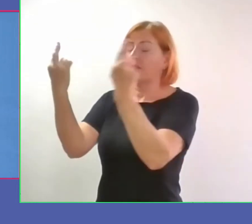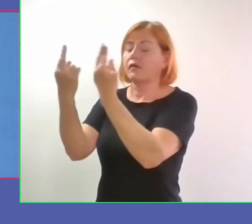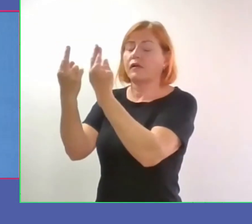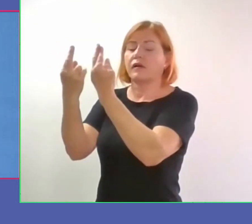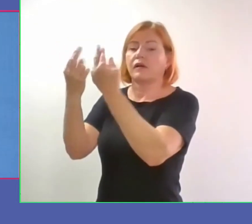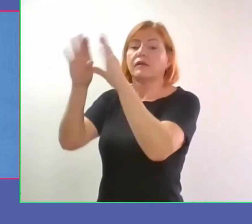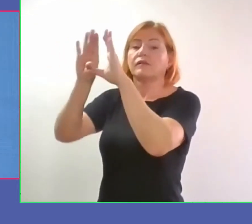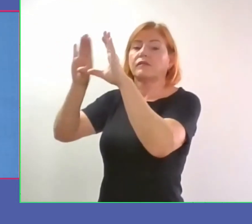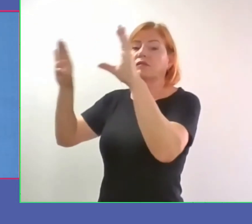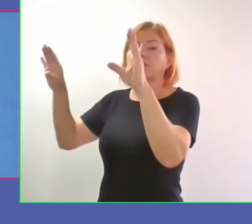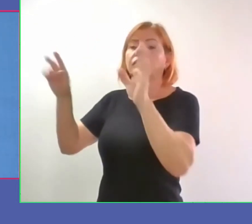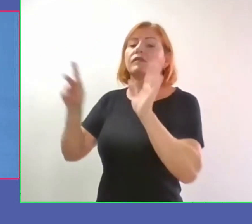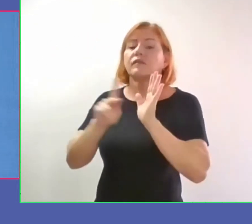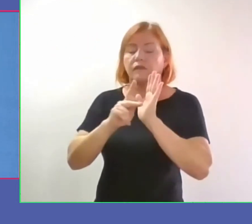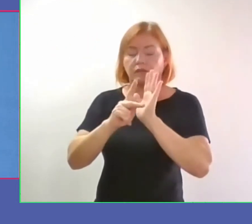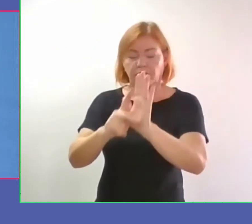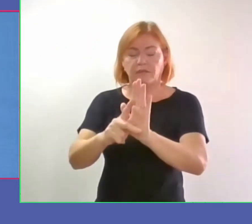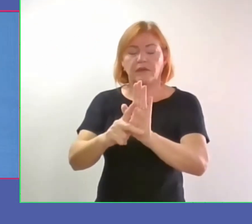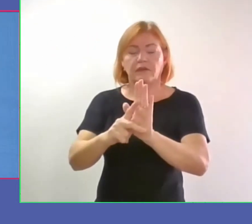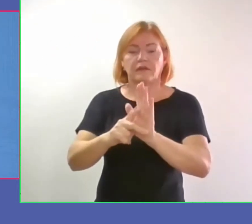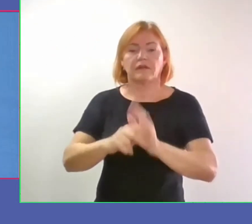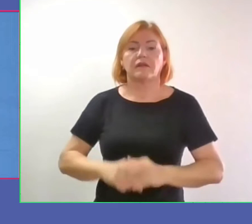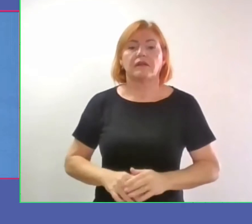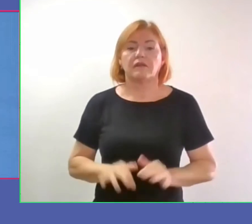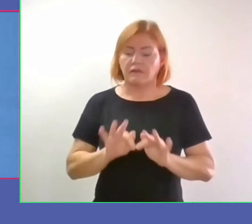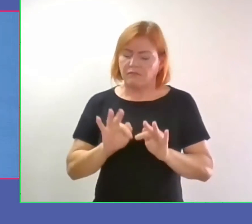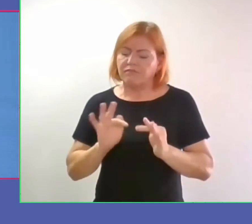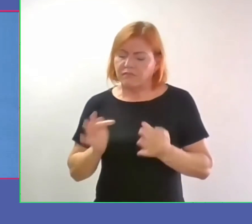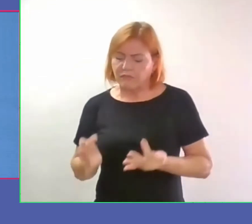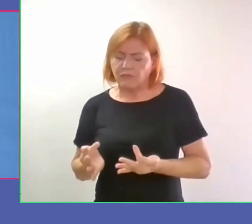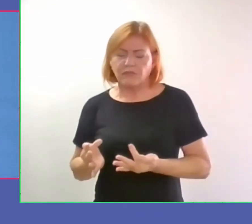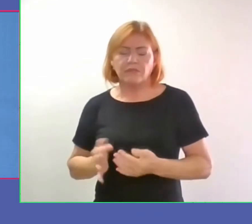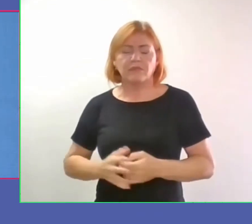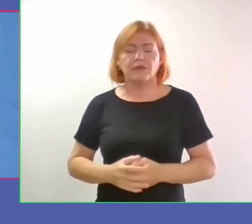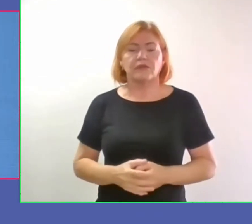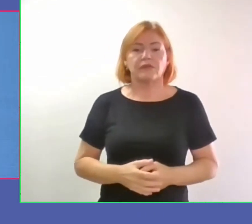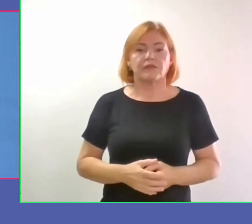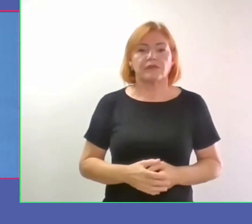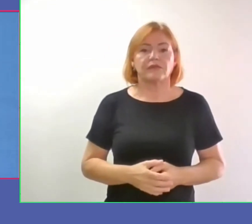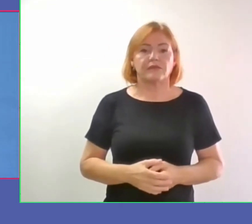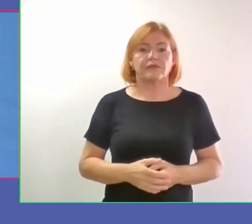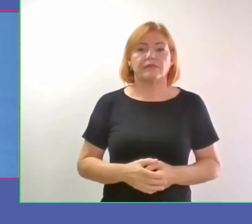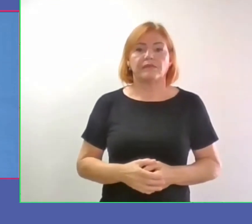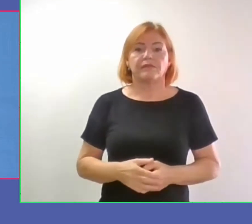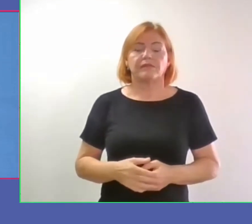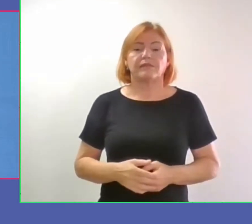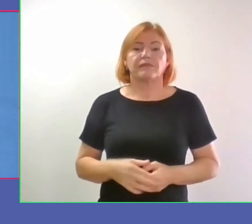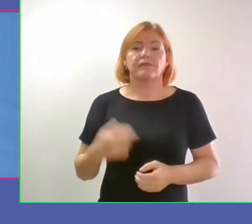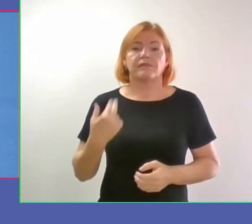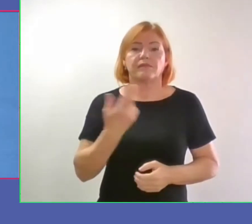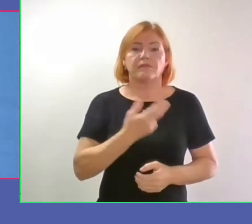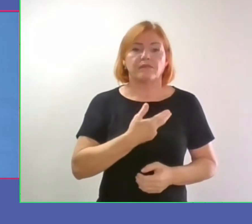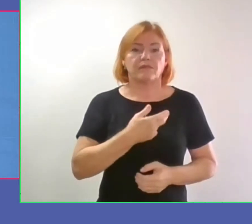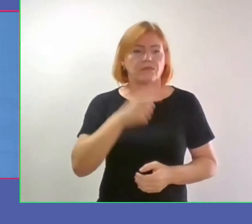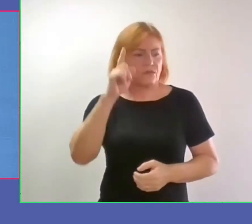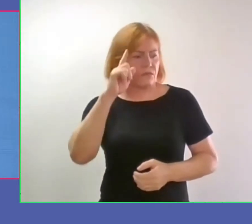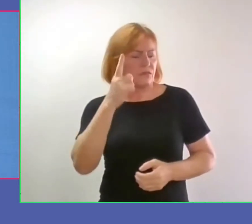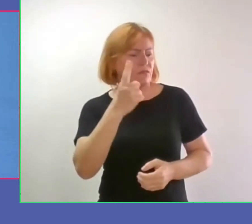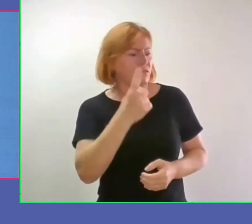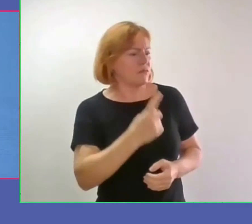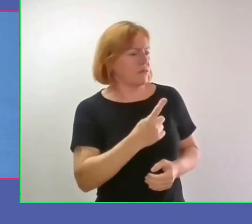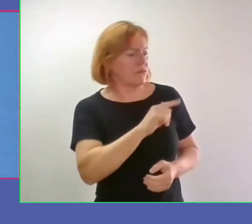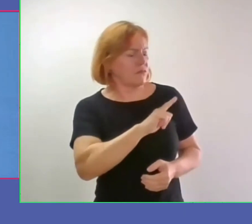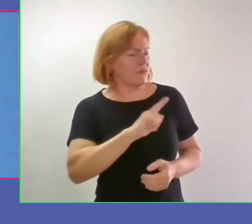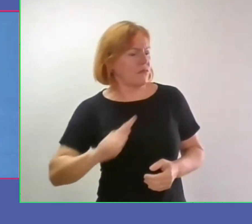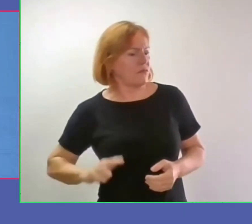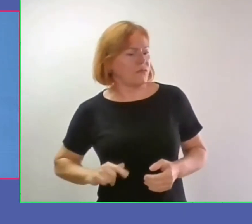a ser governados pelo governo celestial, irmãos, nós precisamos atentar. A primeira coisa que